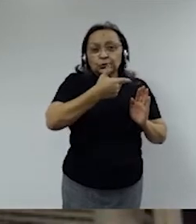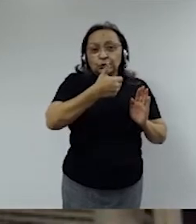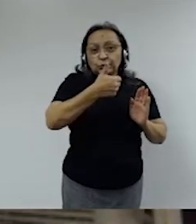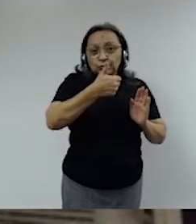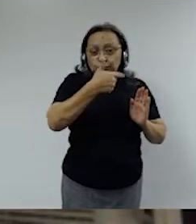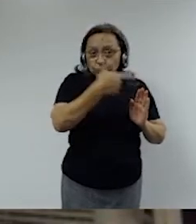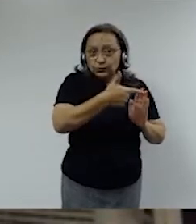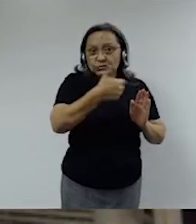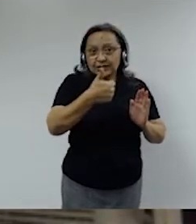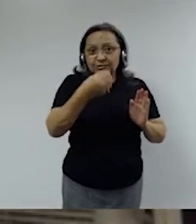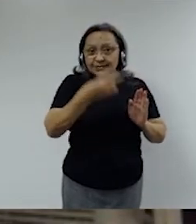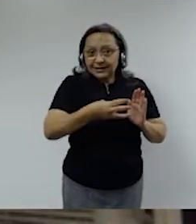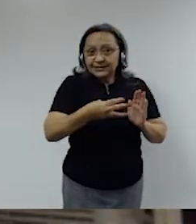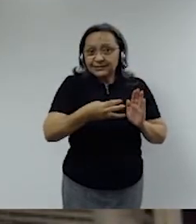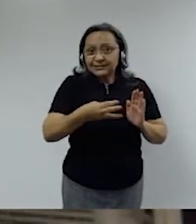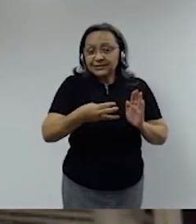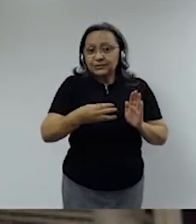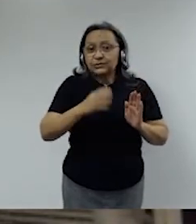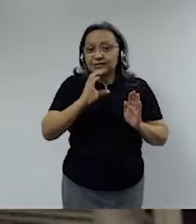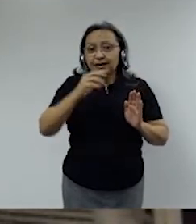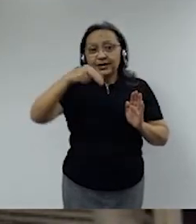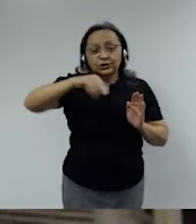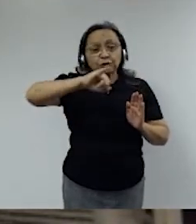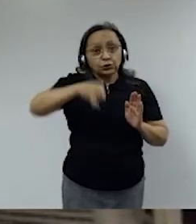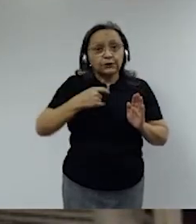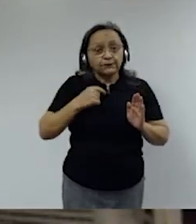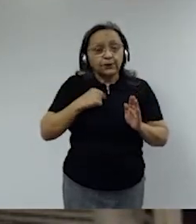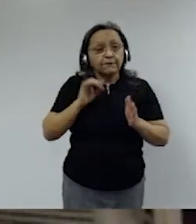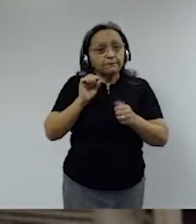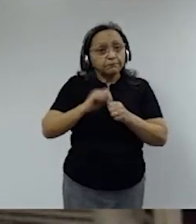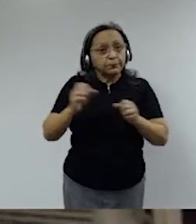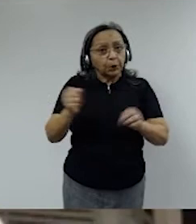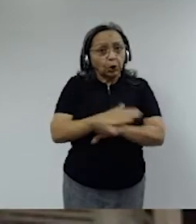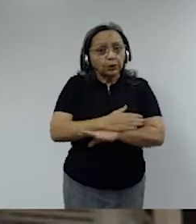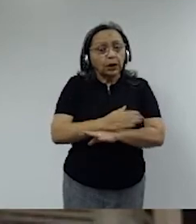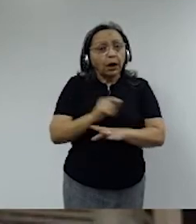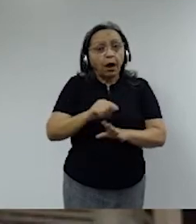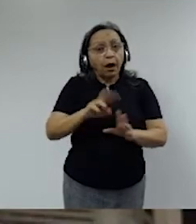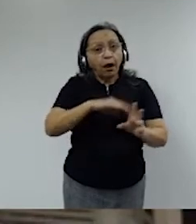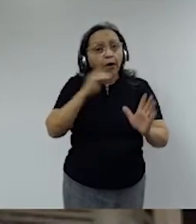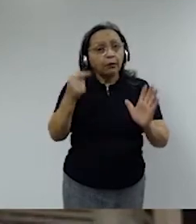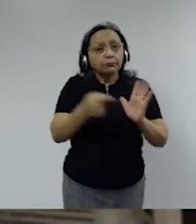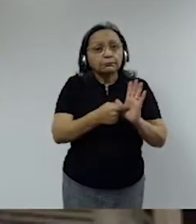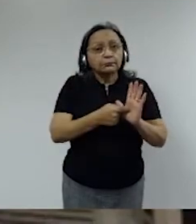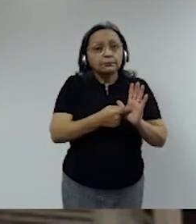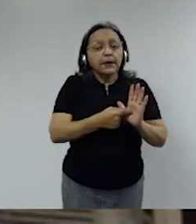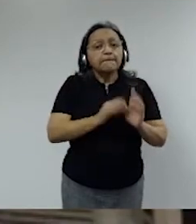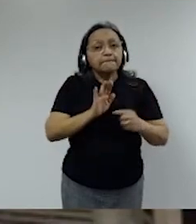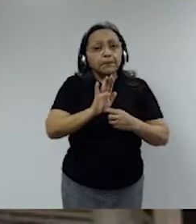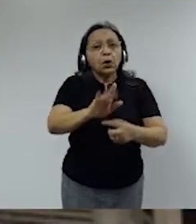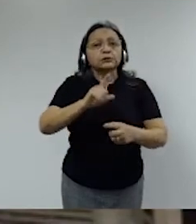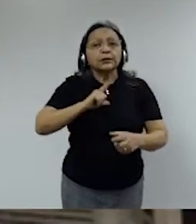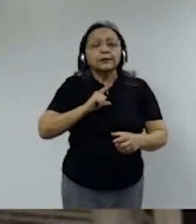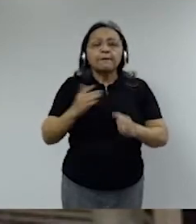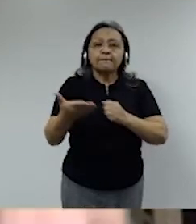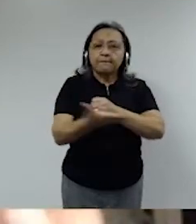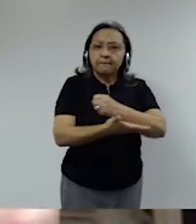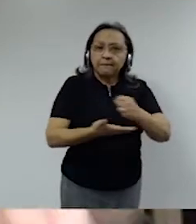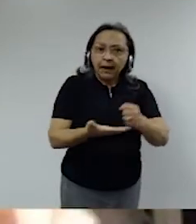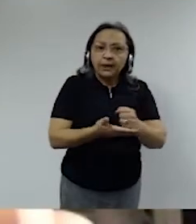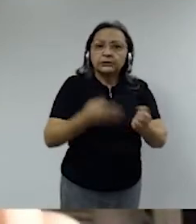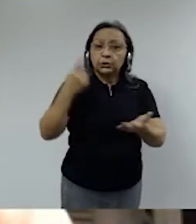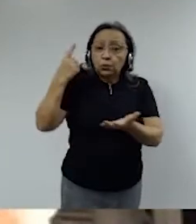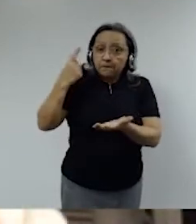editada, objetivamente menciona ali que tem fundamento tanto no